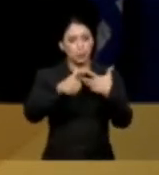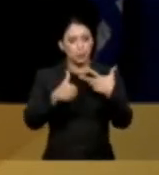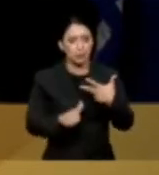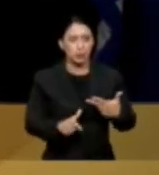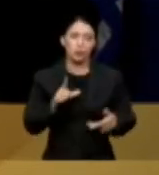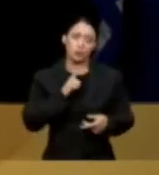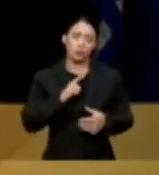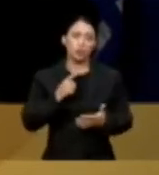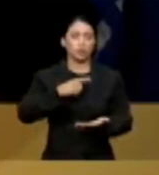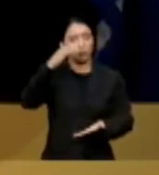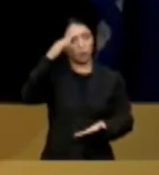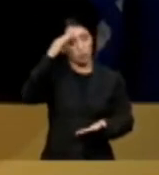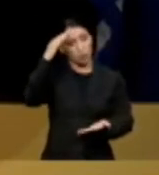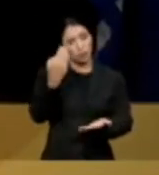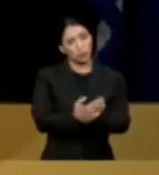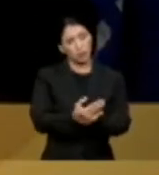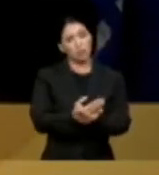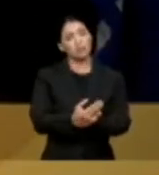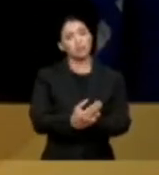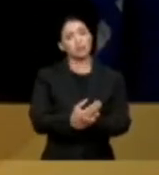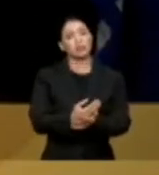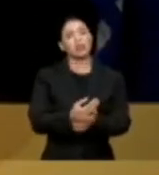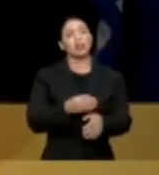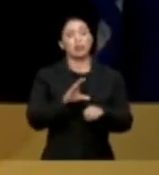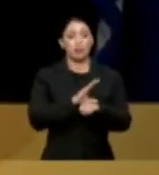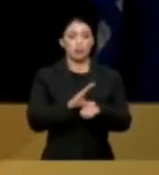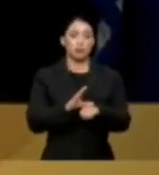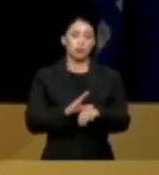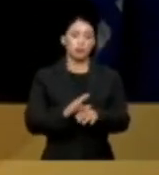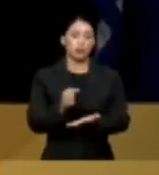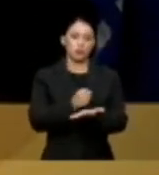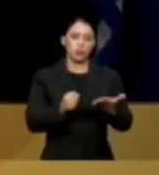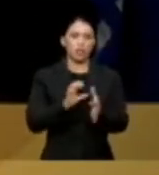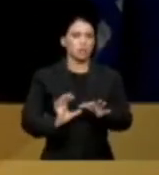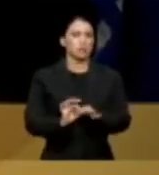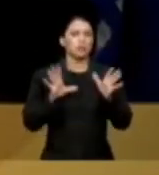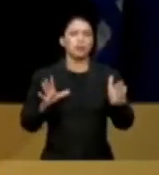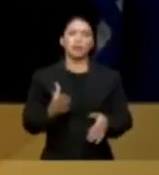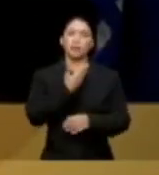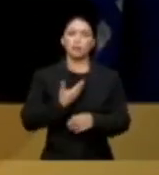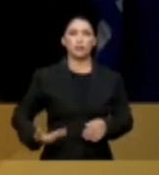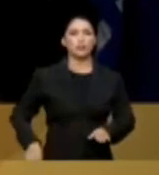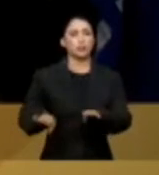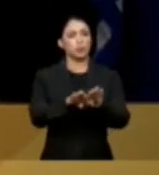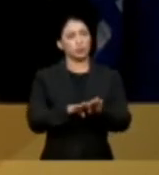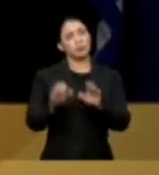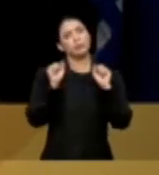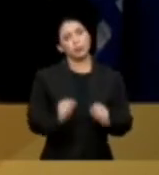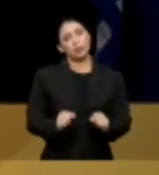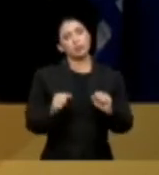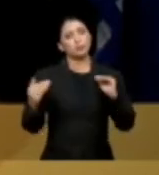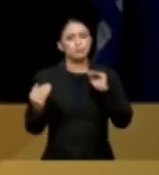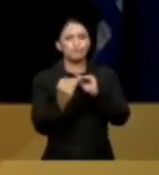impossibilitado de cumprir deveres funcionais. Liberdade religiosa, laicidade estatal e isonomia podem ser